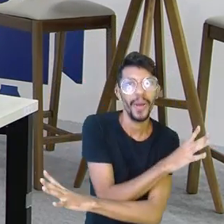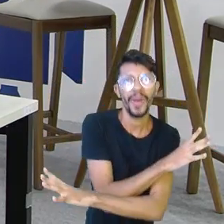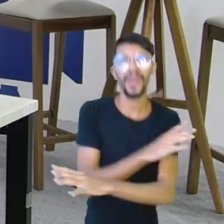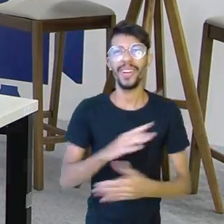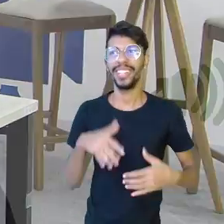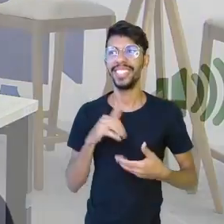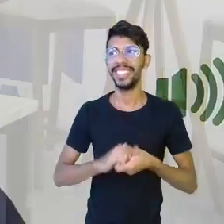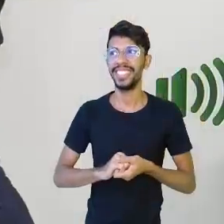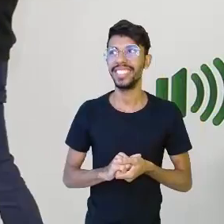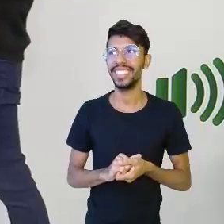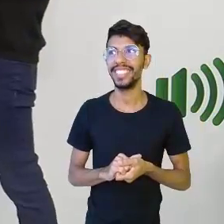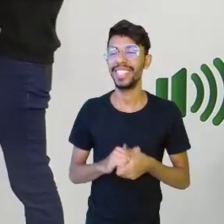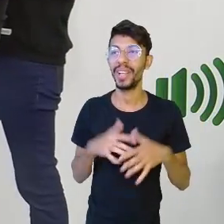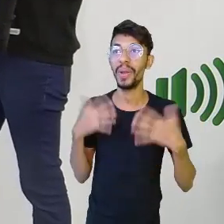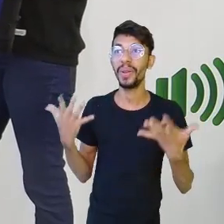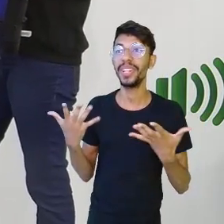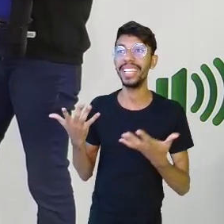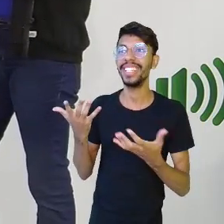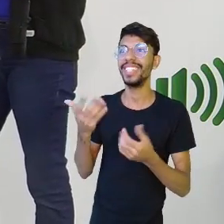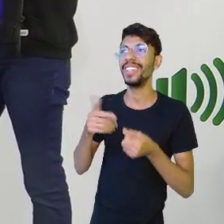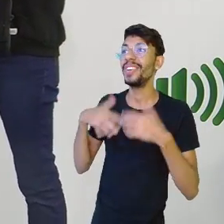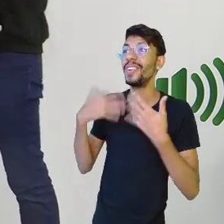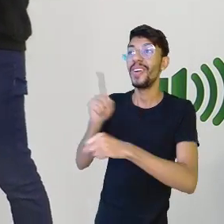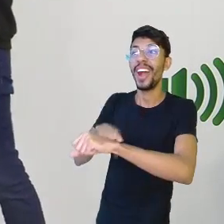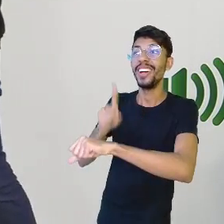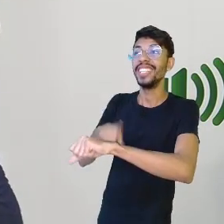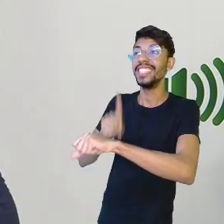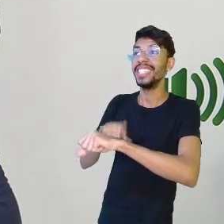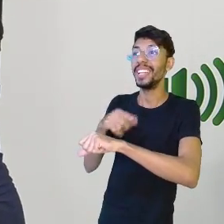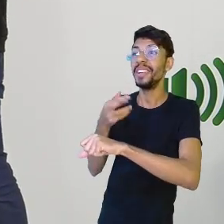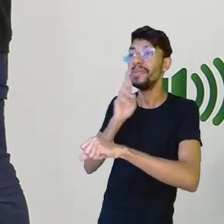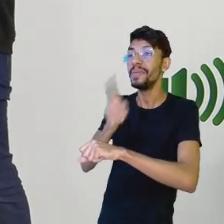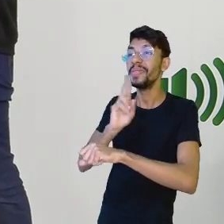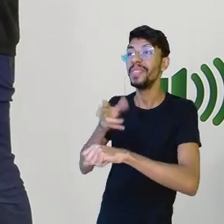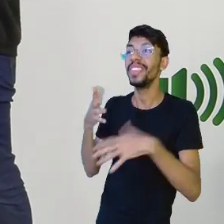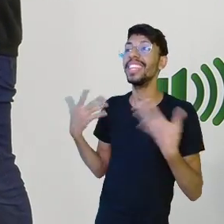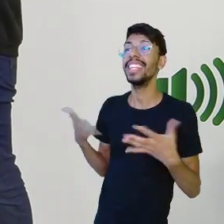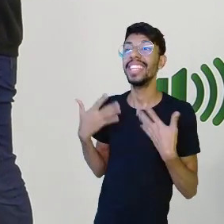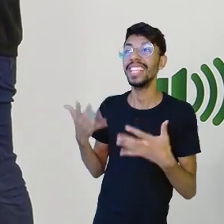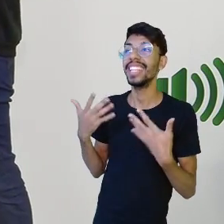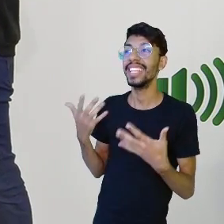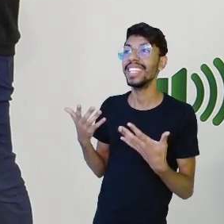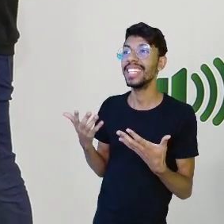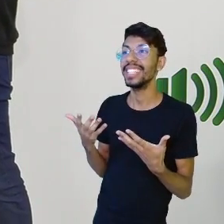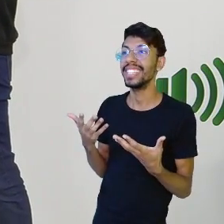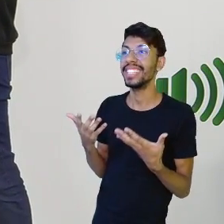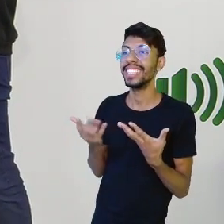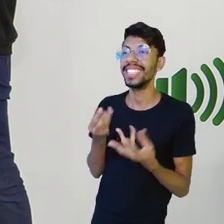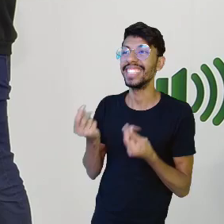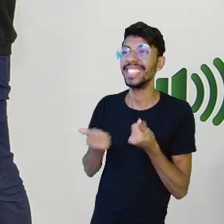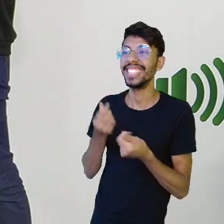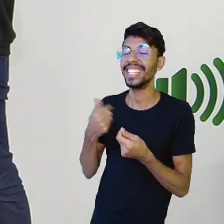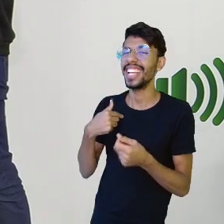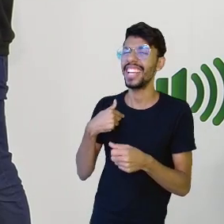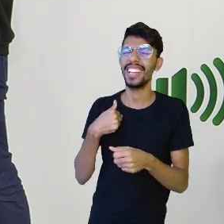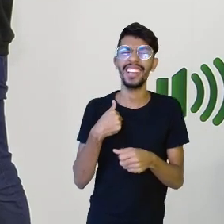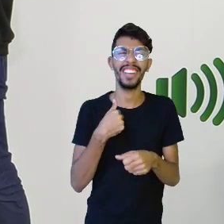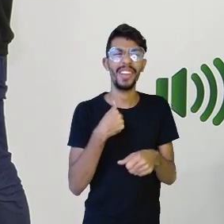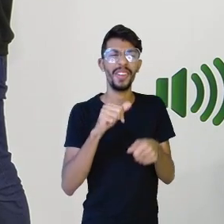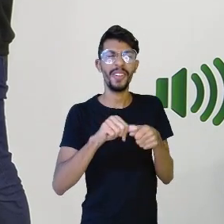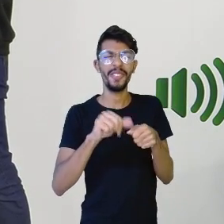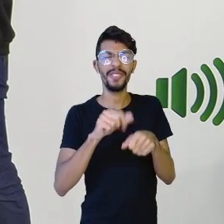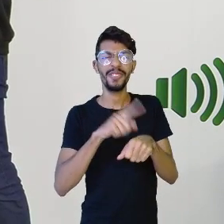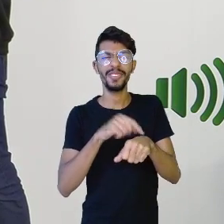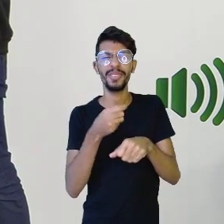foi. E aí, Sandra? Resultado diz... Poxa, Vamos lá? eu terminei quanto tempo? Vamos,